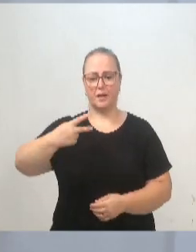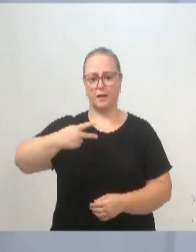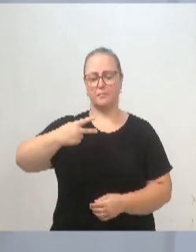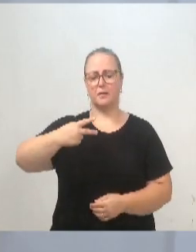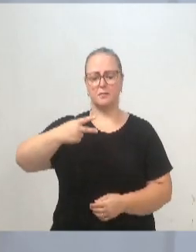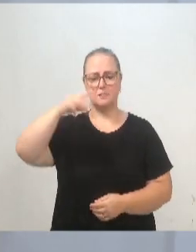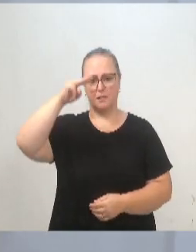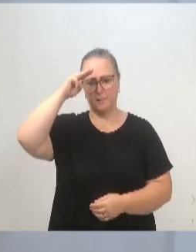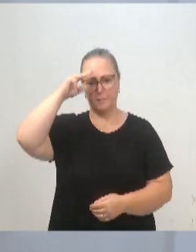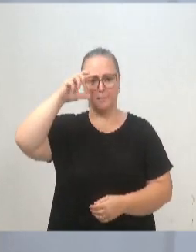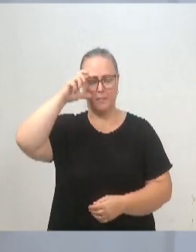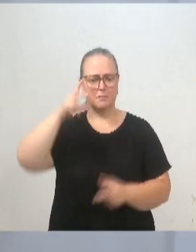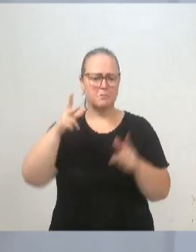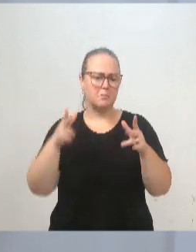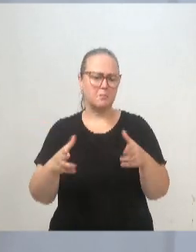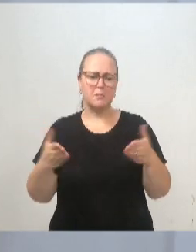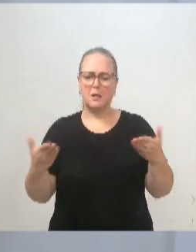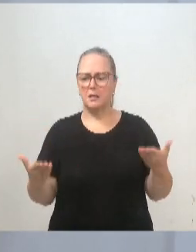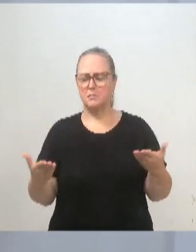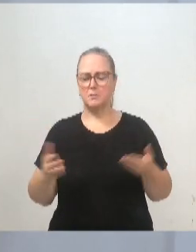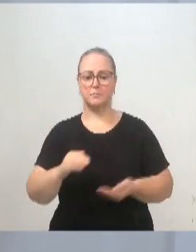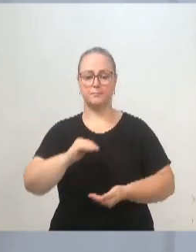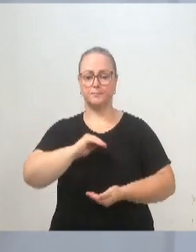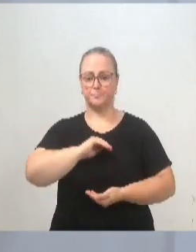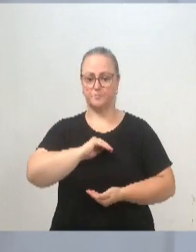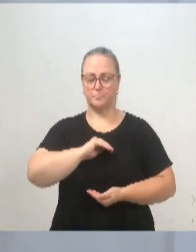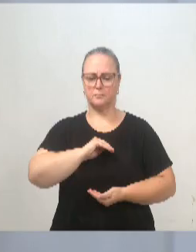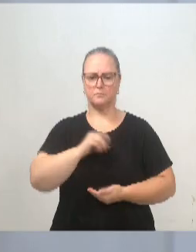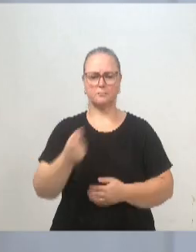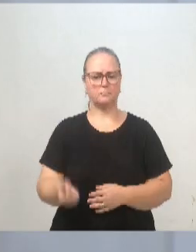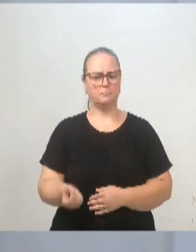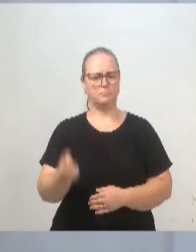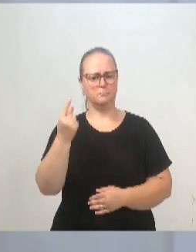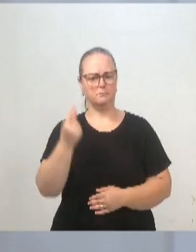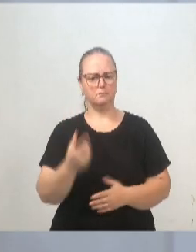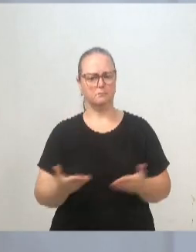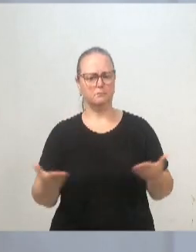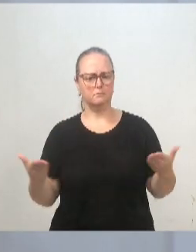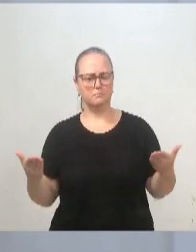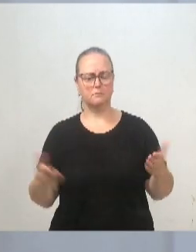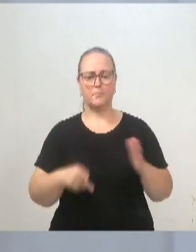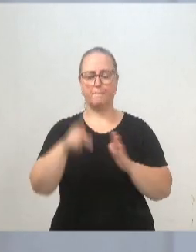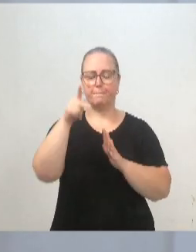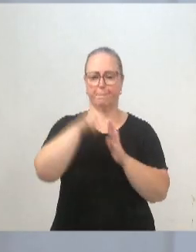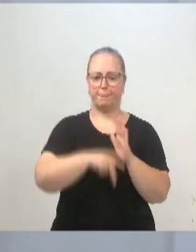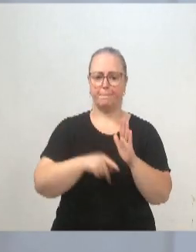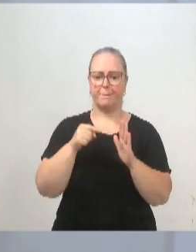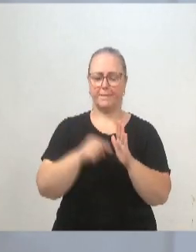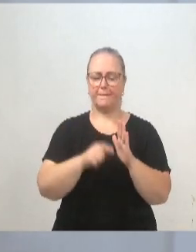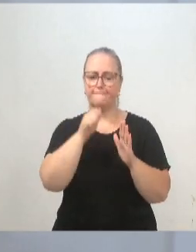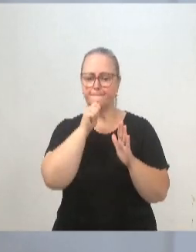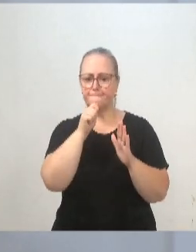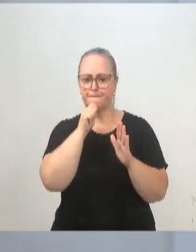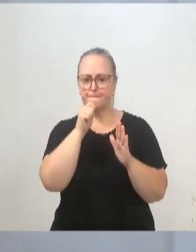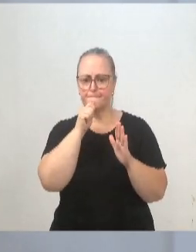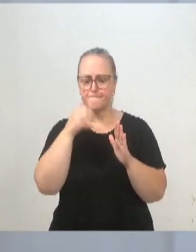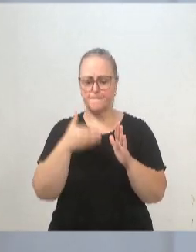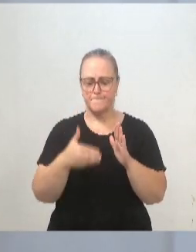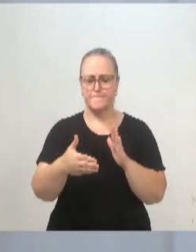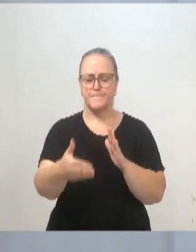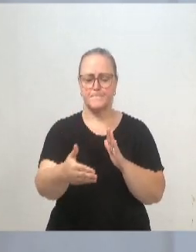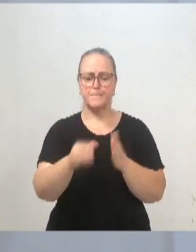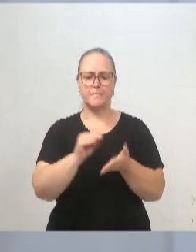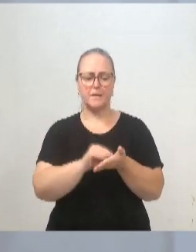Vossa Excelência vem falar de situações da Defesa Civil, me estranha, porque muitos dos projetos que não estão sendo, não